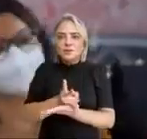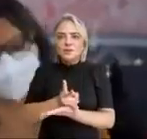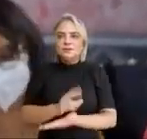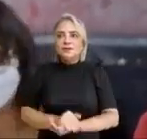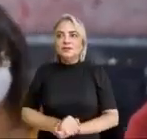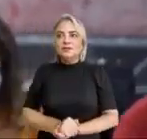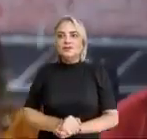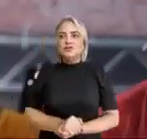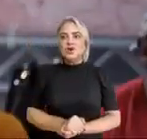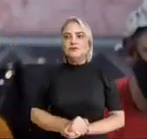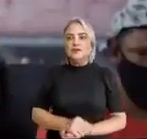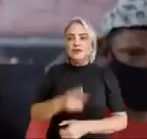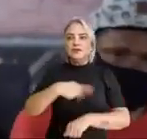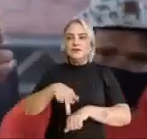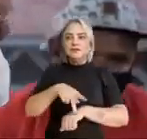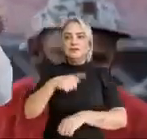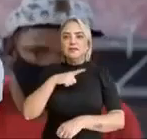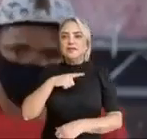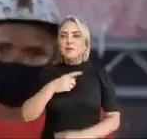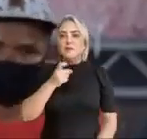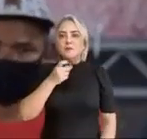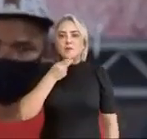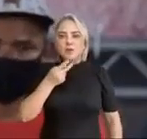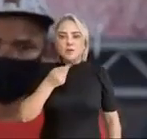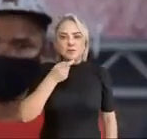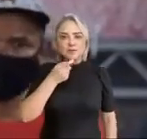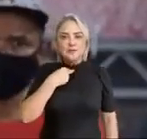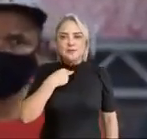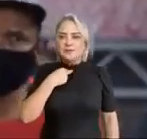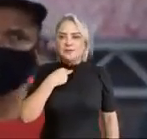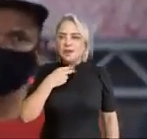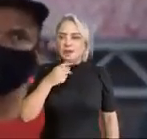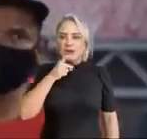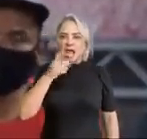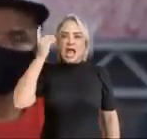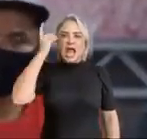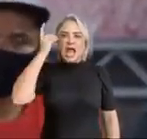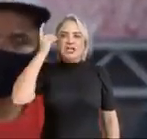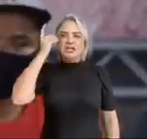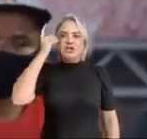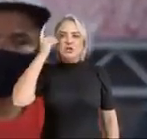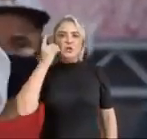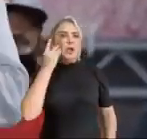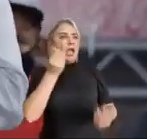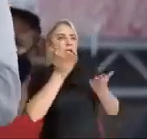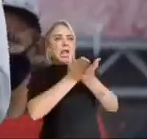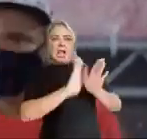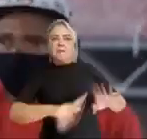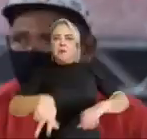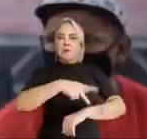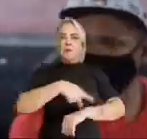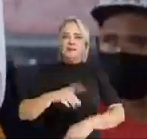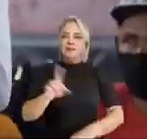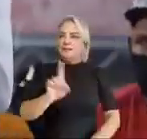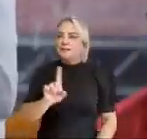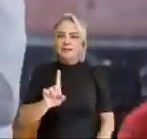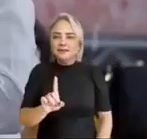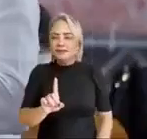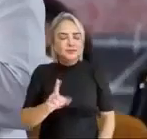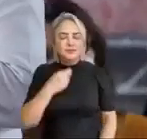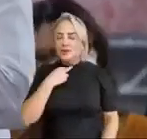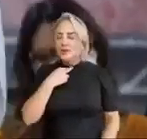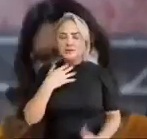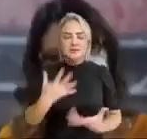Esse país não pode mentir para dizer que foi a Dilma que quebrou esse país. Não dá para a gente aceitar